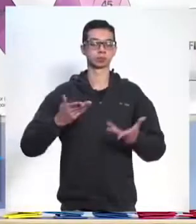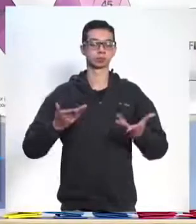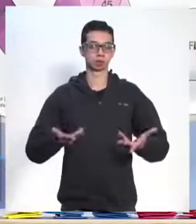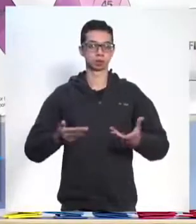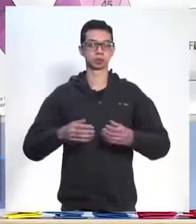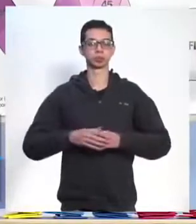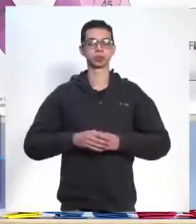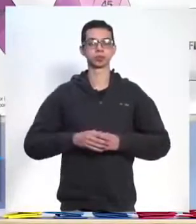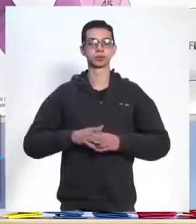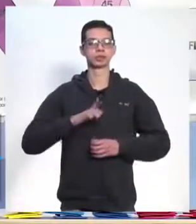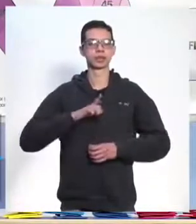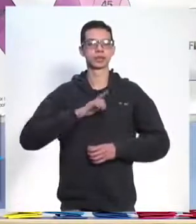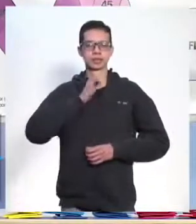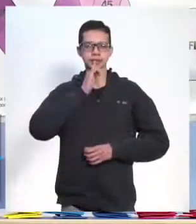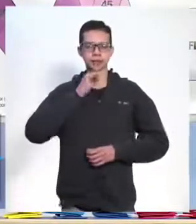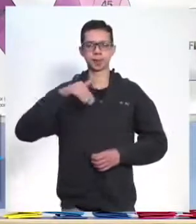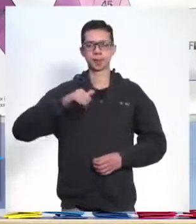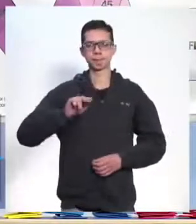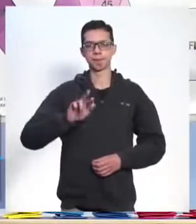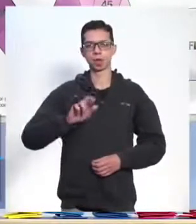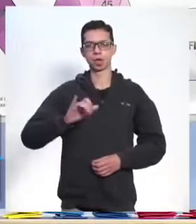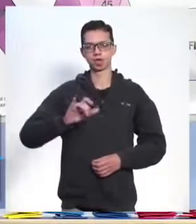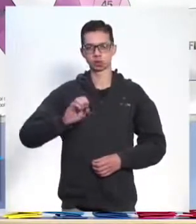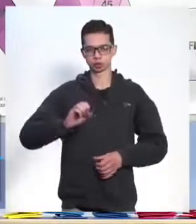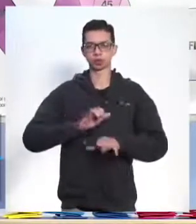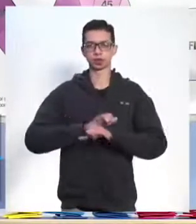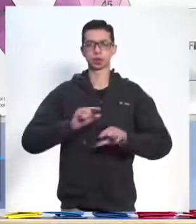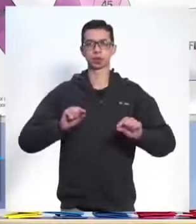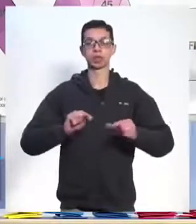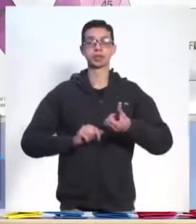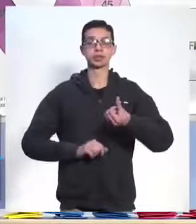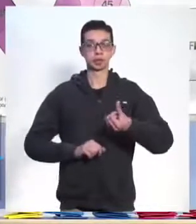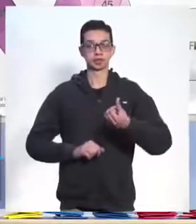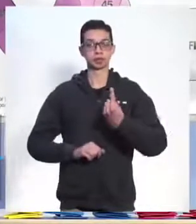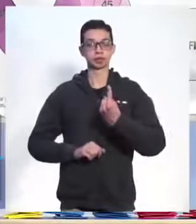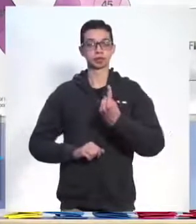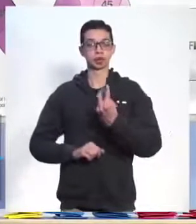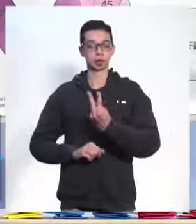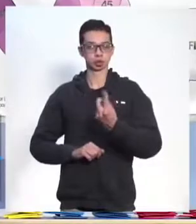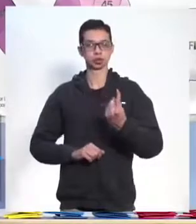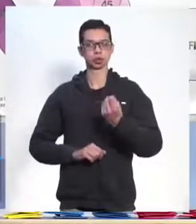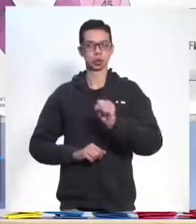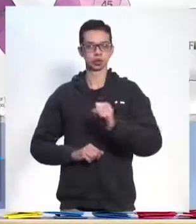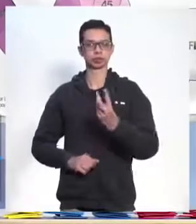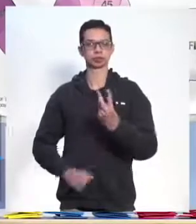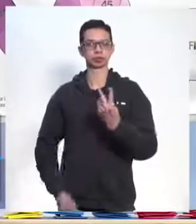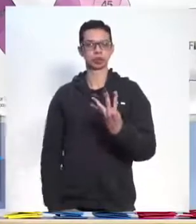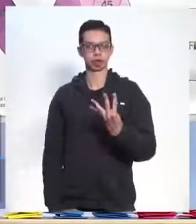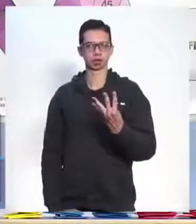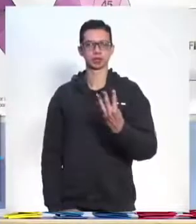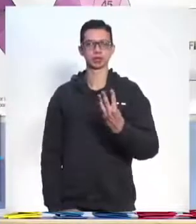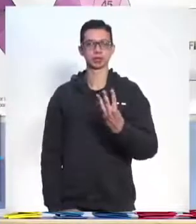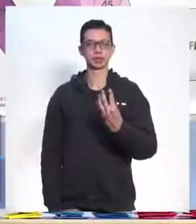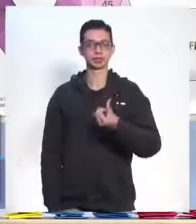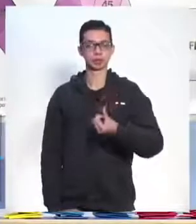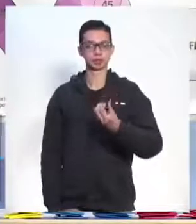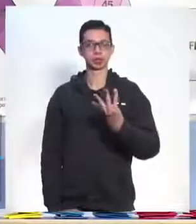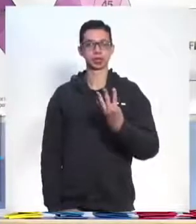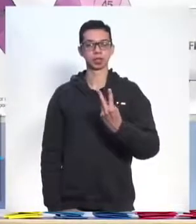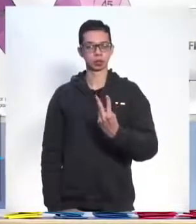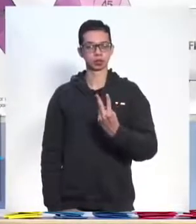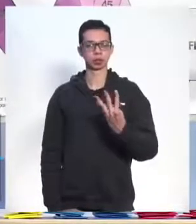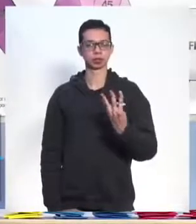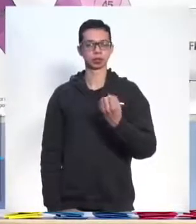o Maurício, ele colocou 6, 12, 18, 24, 36, 42,